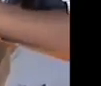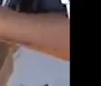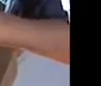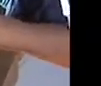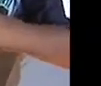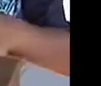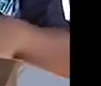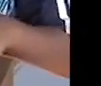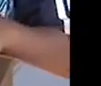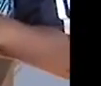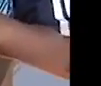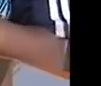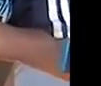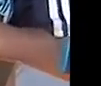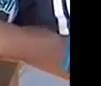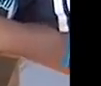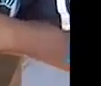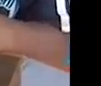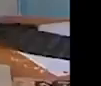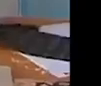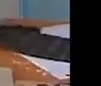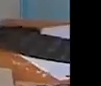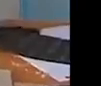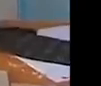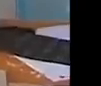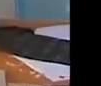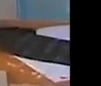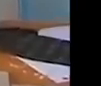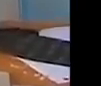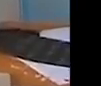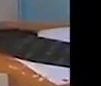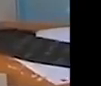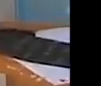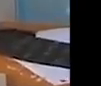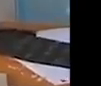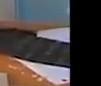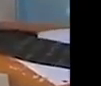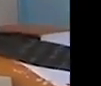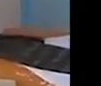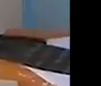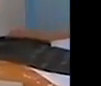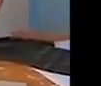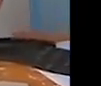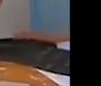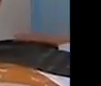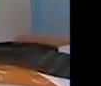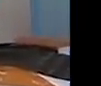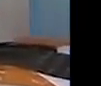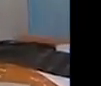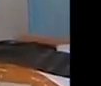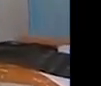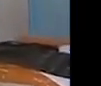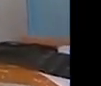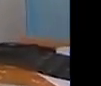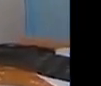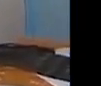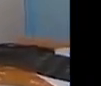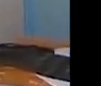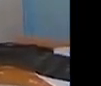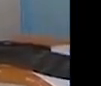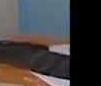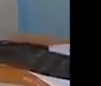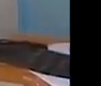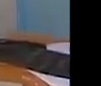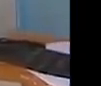Então, logo meu desenho pra tu mandar minha mão. Você pega a madeira, vai ela naquela lixa e lixa